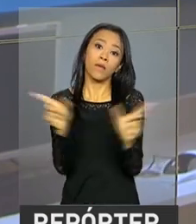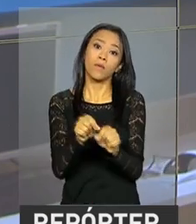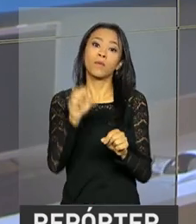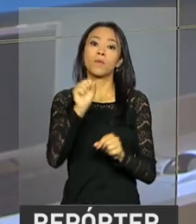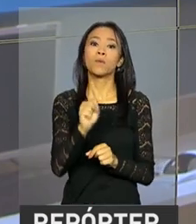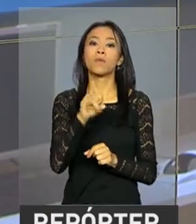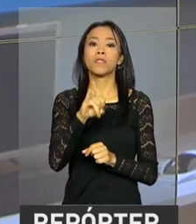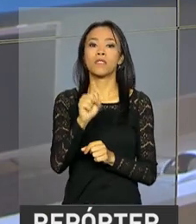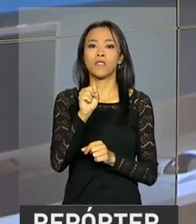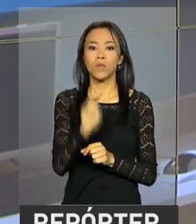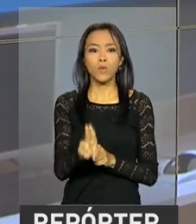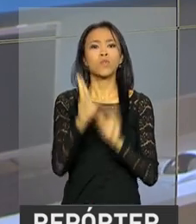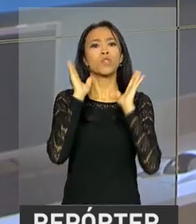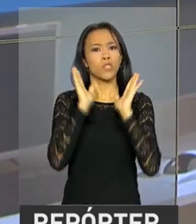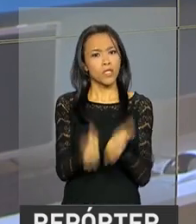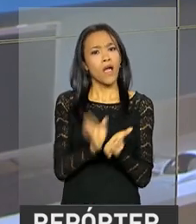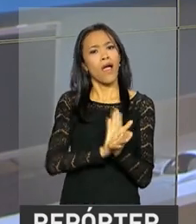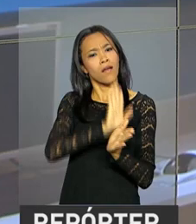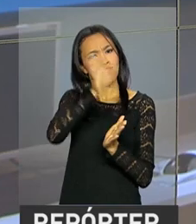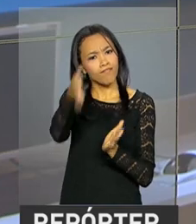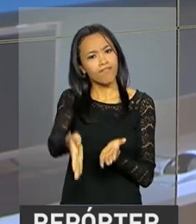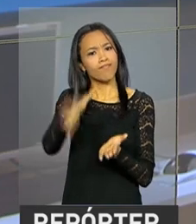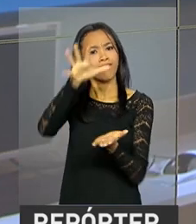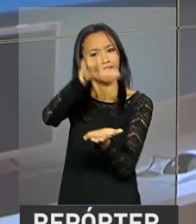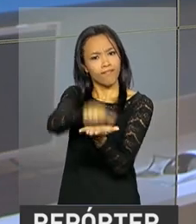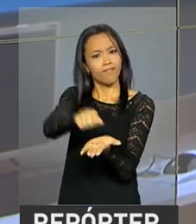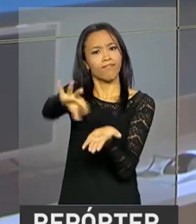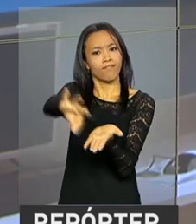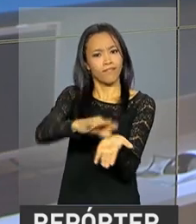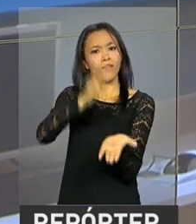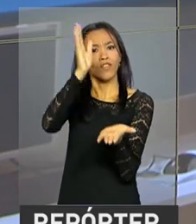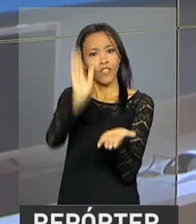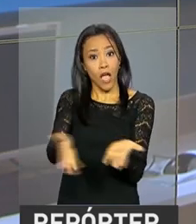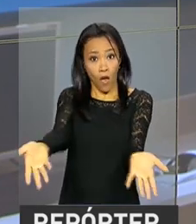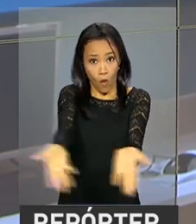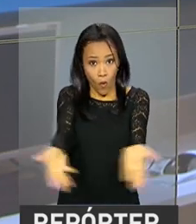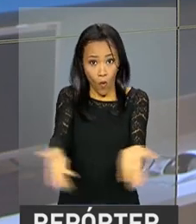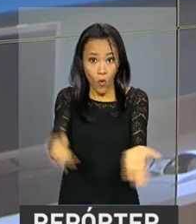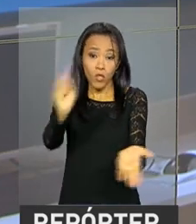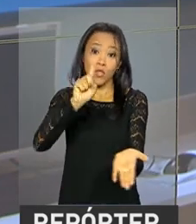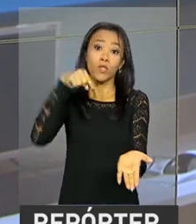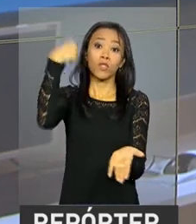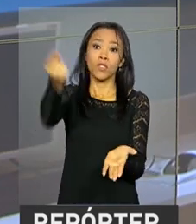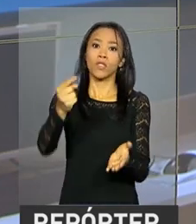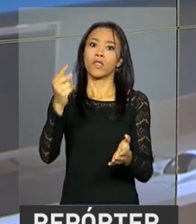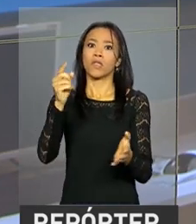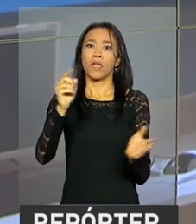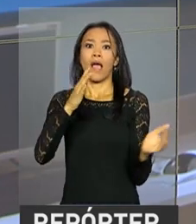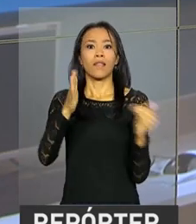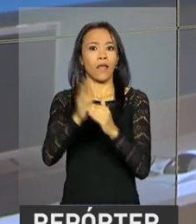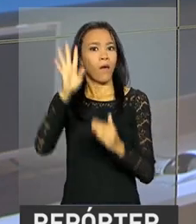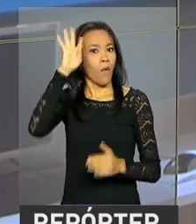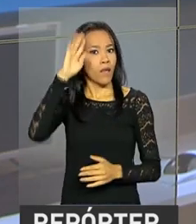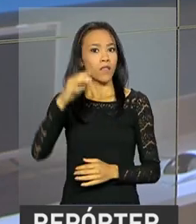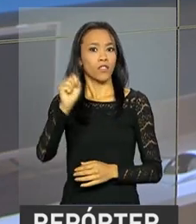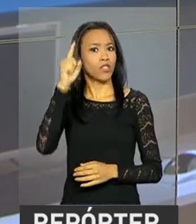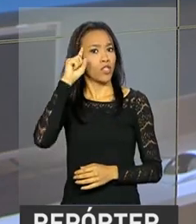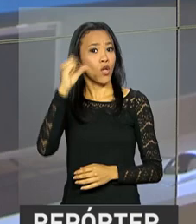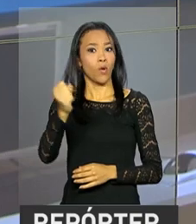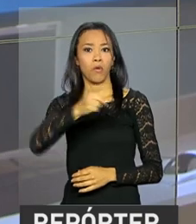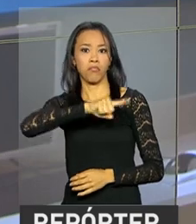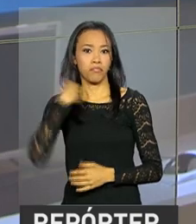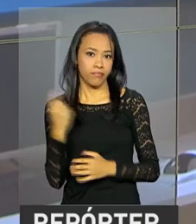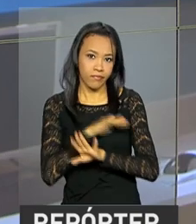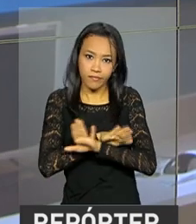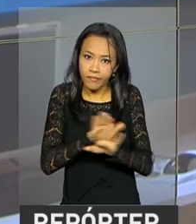o Sisu já podem fazer a matrícula a partir de hoje o prazo termina na próxima quarta-feira dia 8 e as matrículas devem ser feitas na